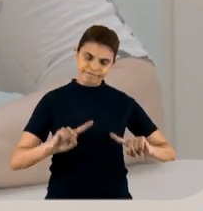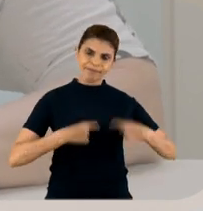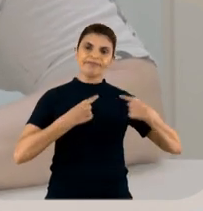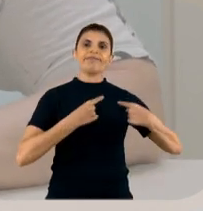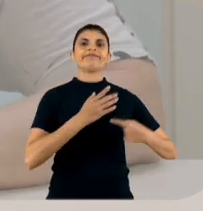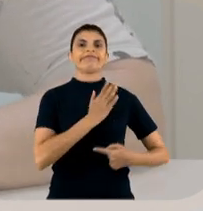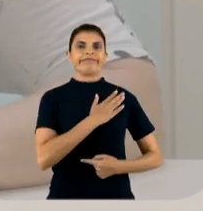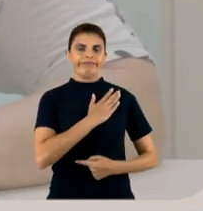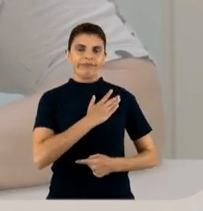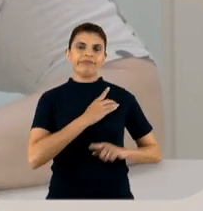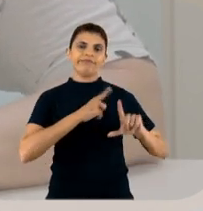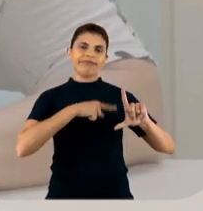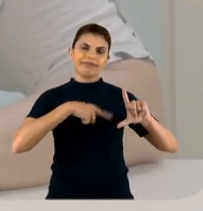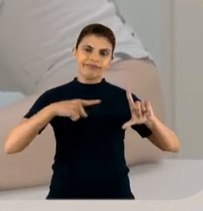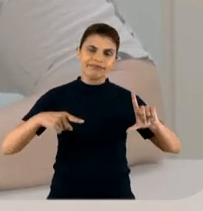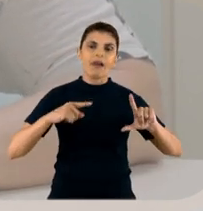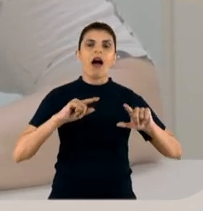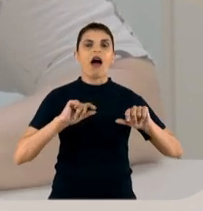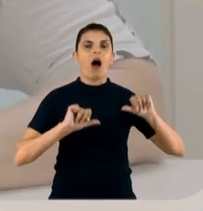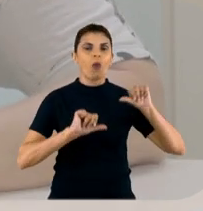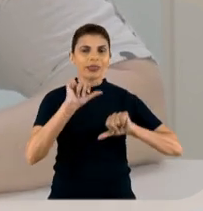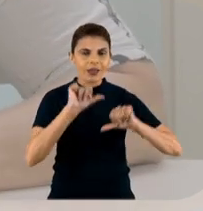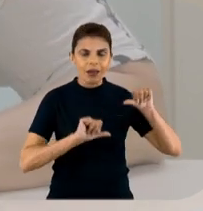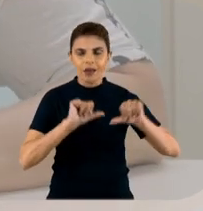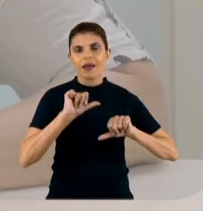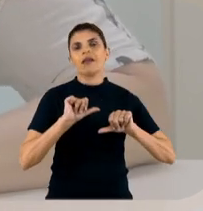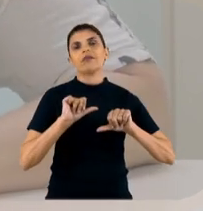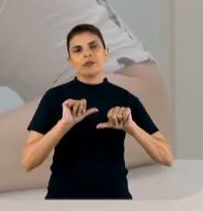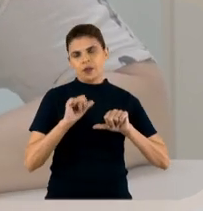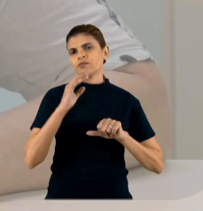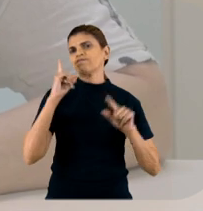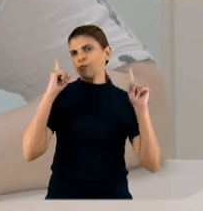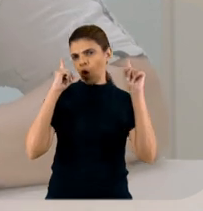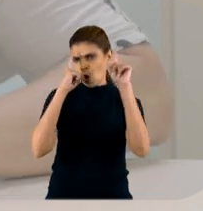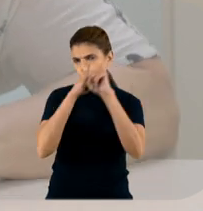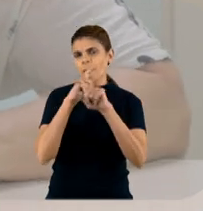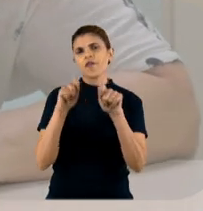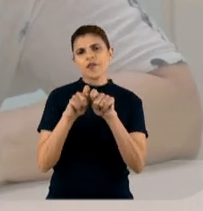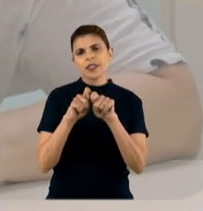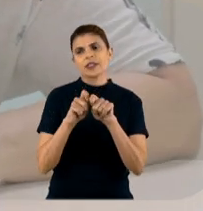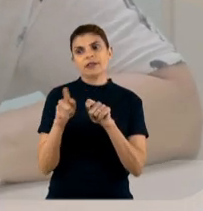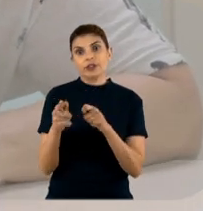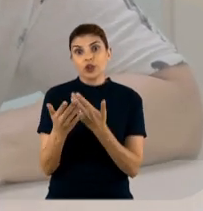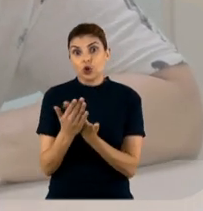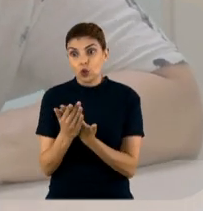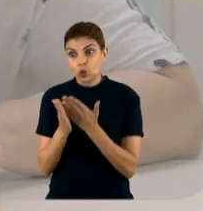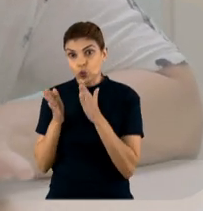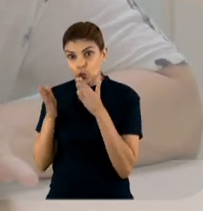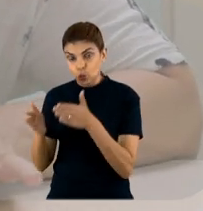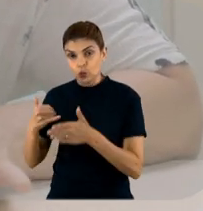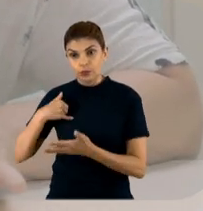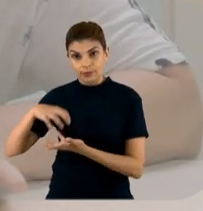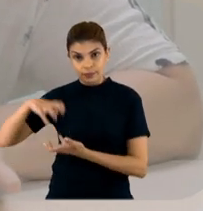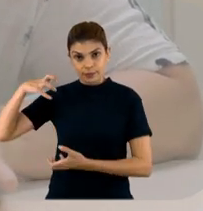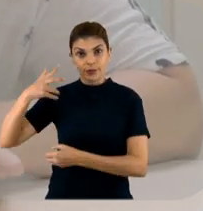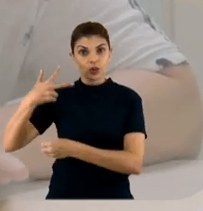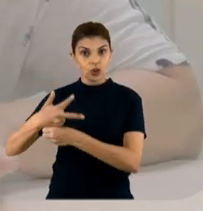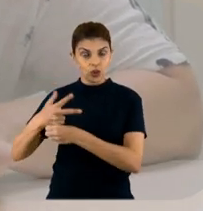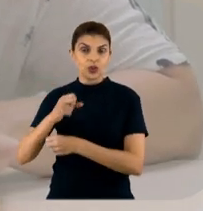esfera de alterar o eletrocardiograma então Eh complicado você fazer esse tipo de estudo